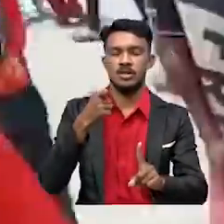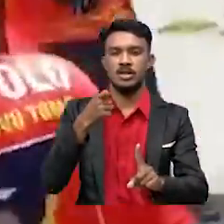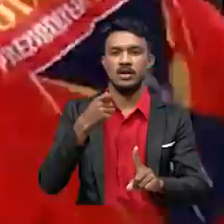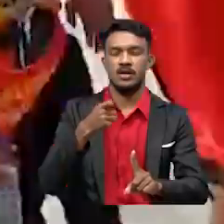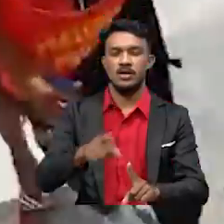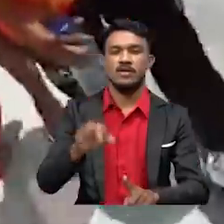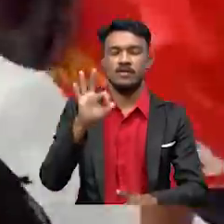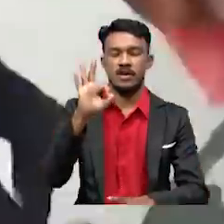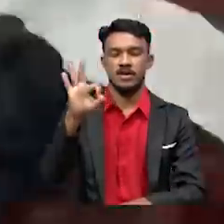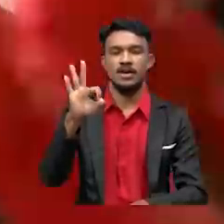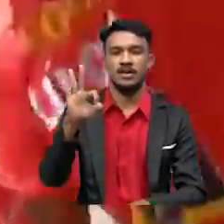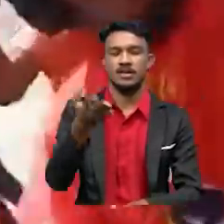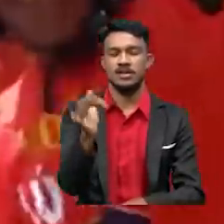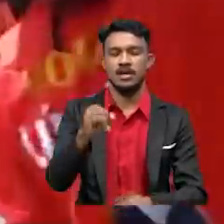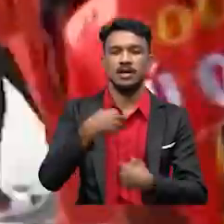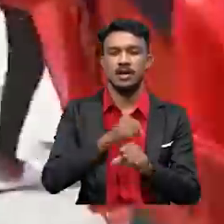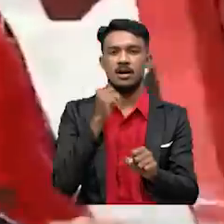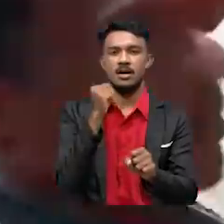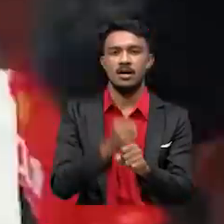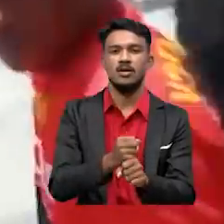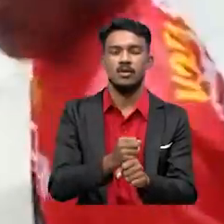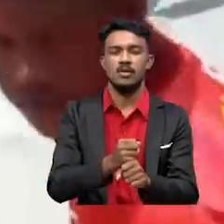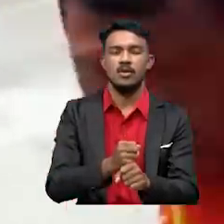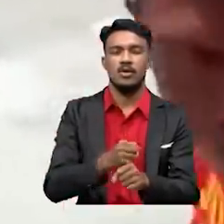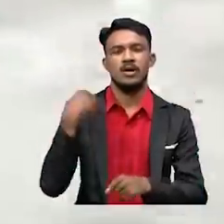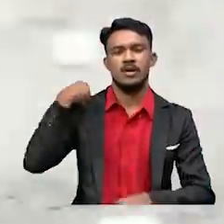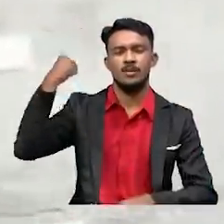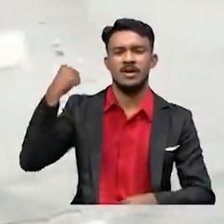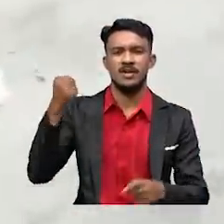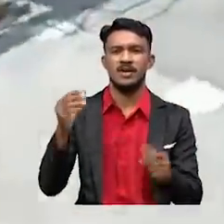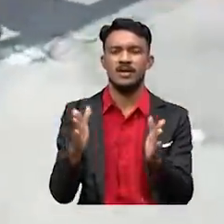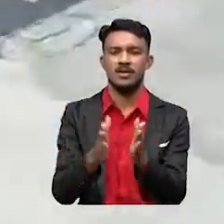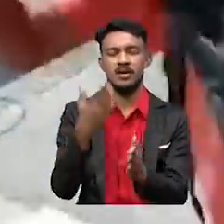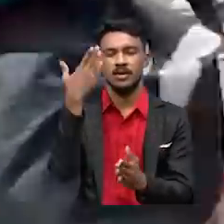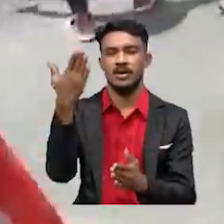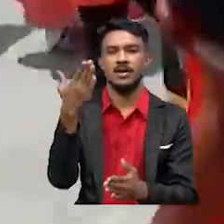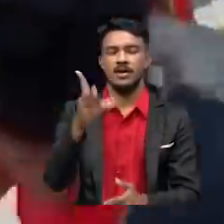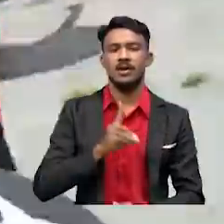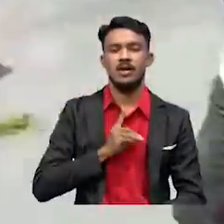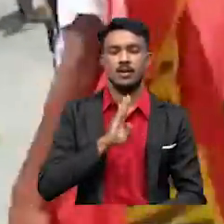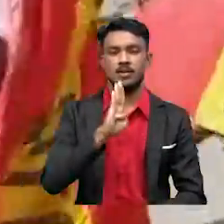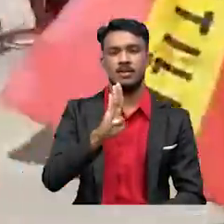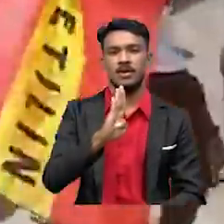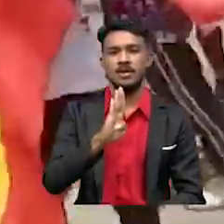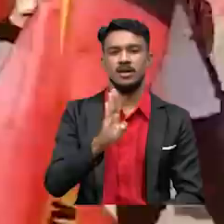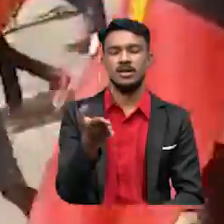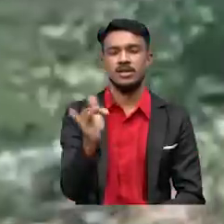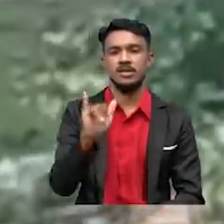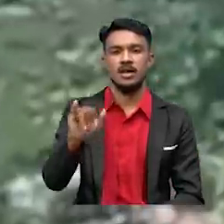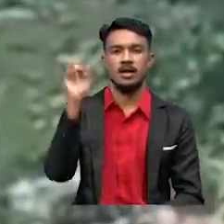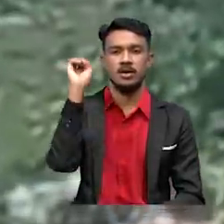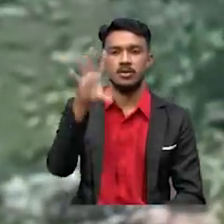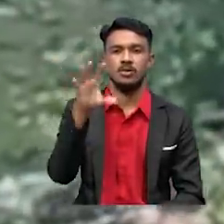Se ralo fale be mini campanha e be Dom Bosco né, Cotalama né. Sim. Vila Antiga. Né? Então, se tu até filha fale be